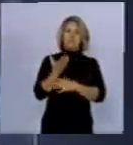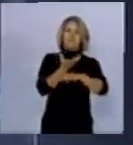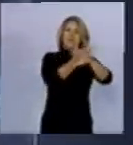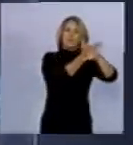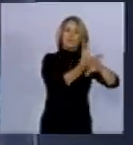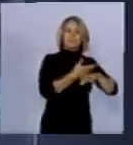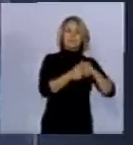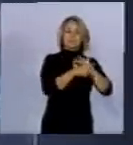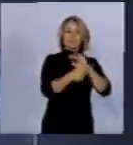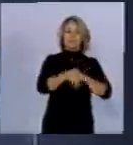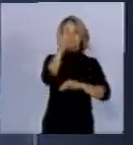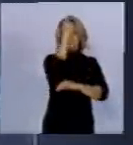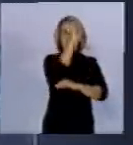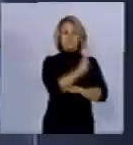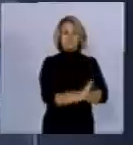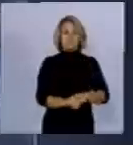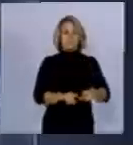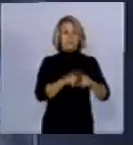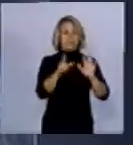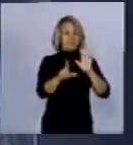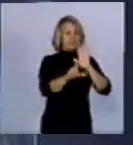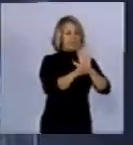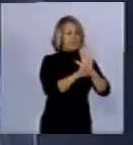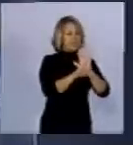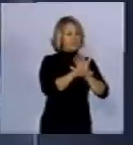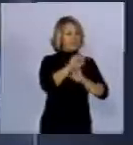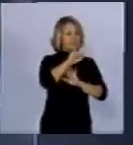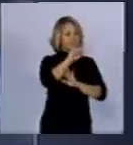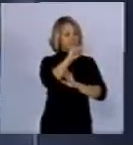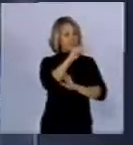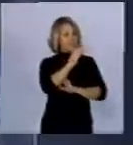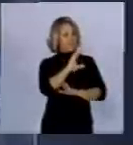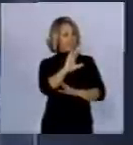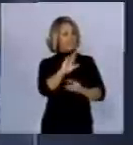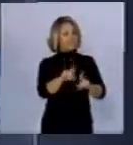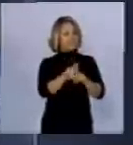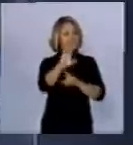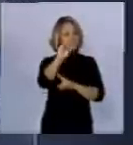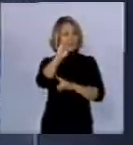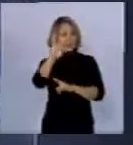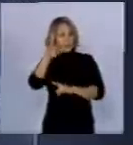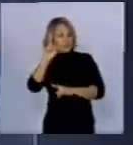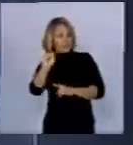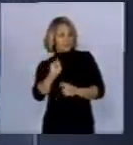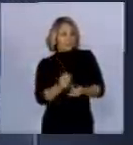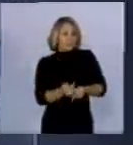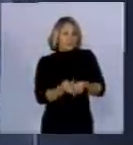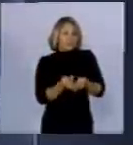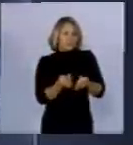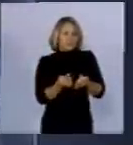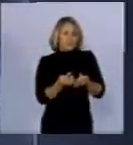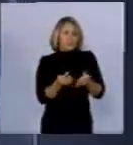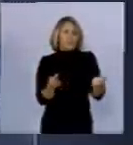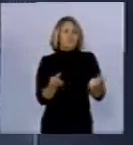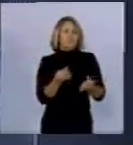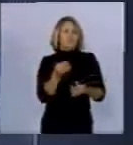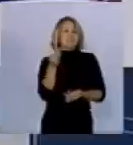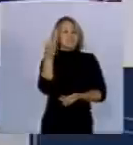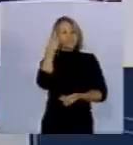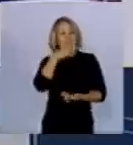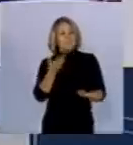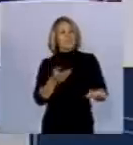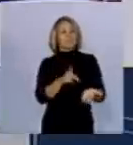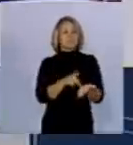Nacional os efeitos da lei do seac e das cotas são muito sensíveis muito embora as